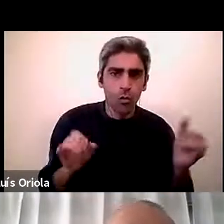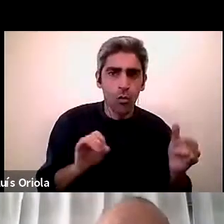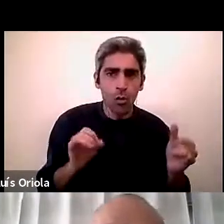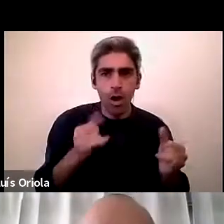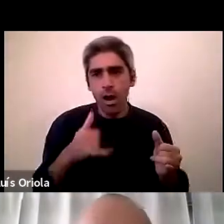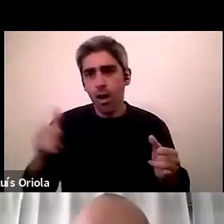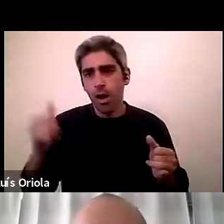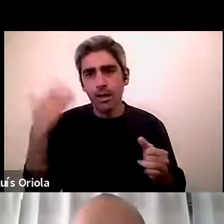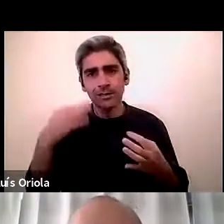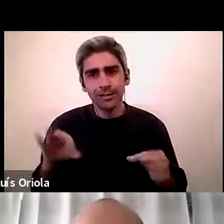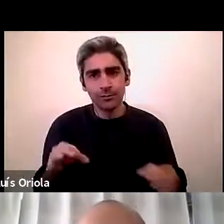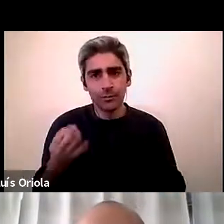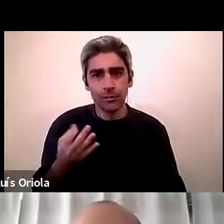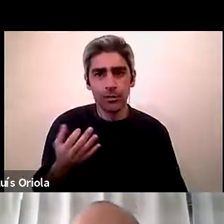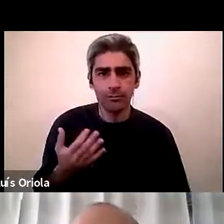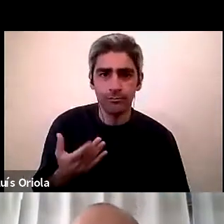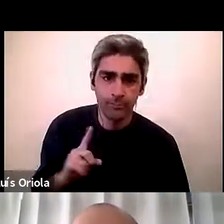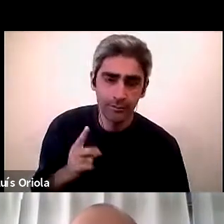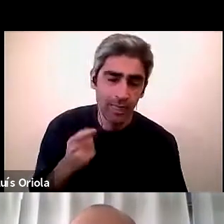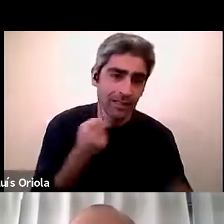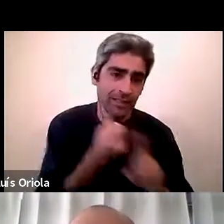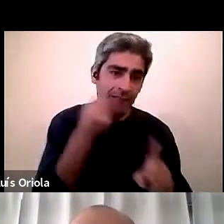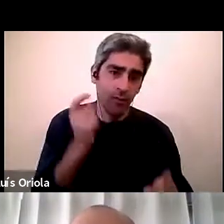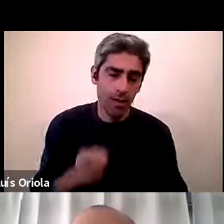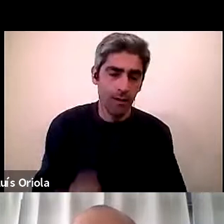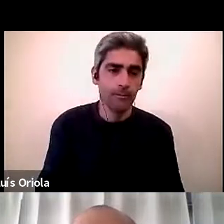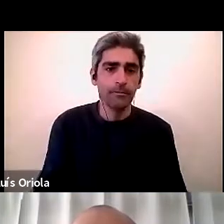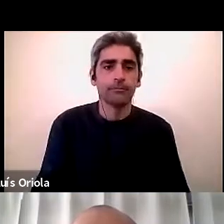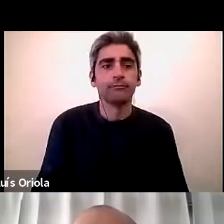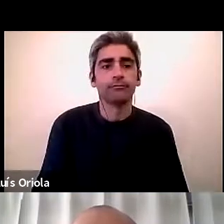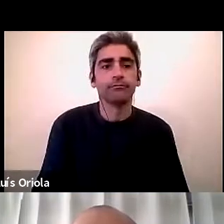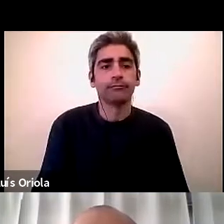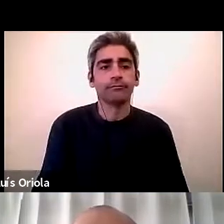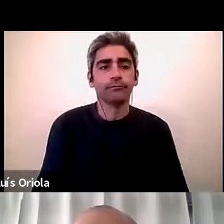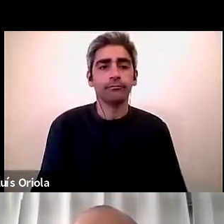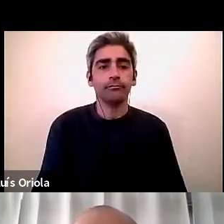essas que foram reportadas como sendo um desafio. Nessa dimensão,